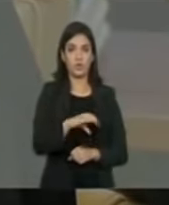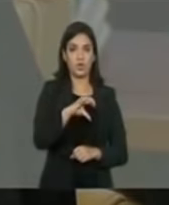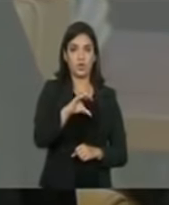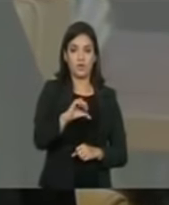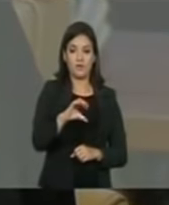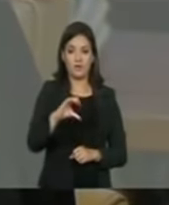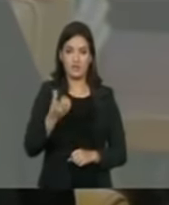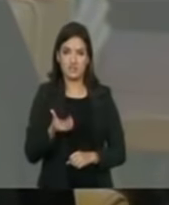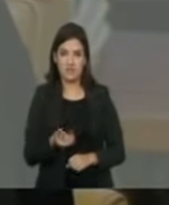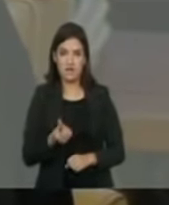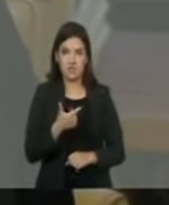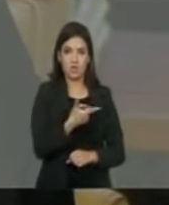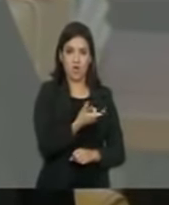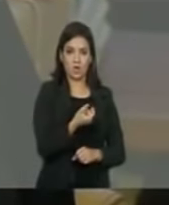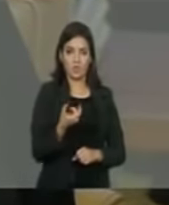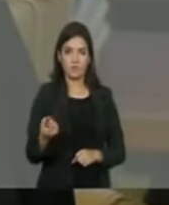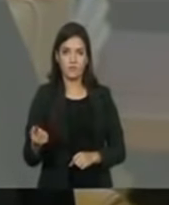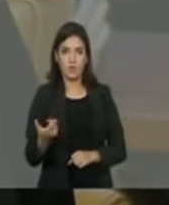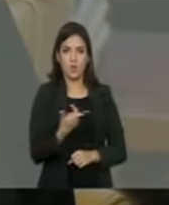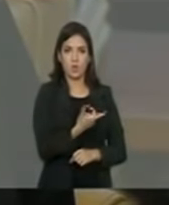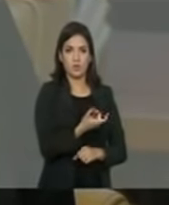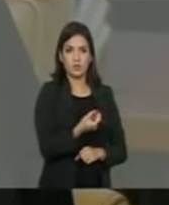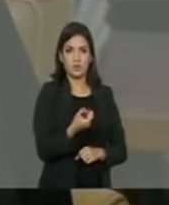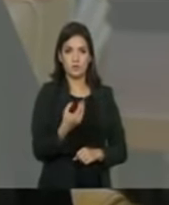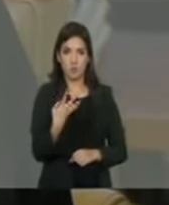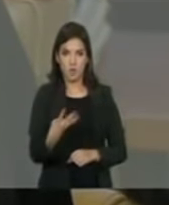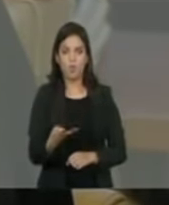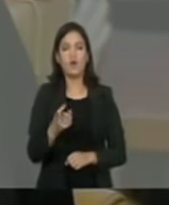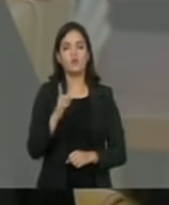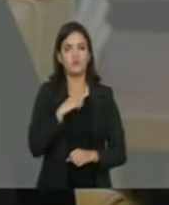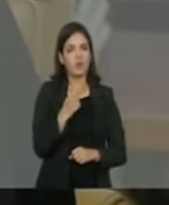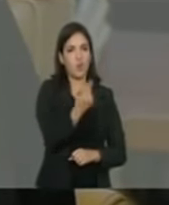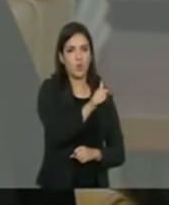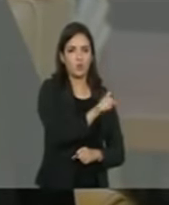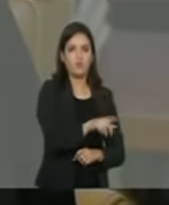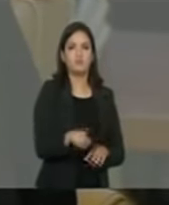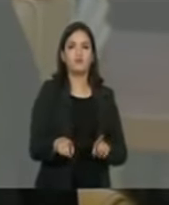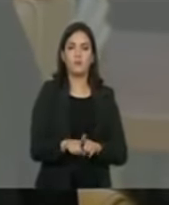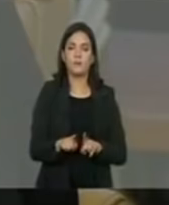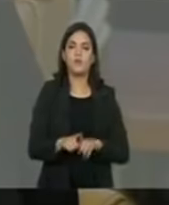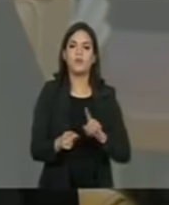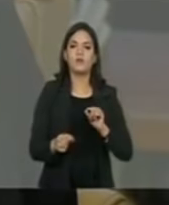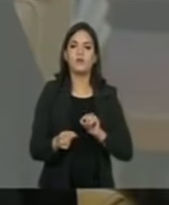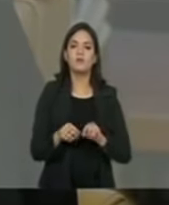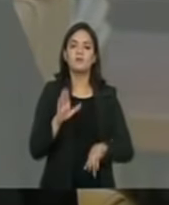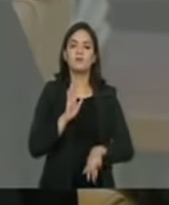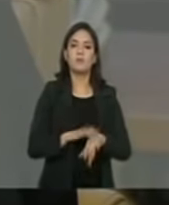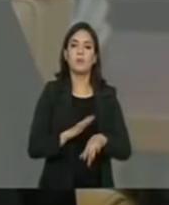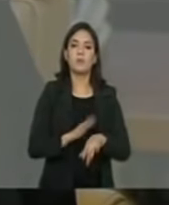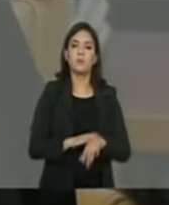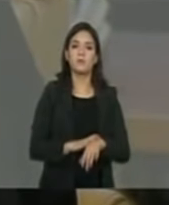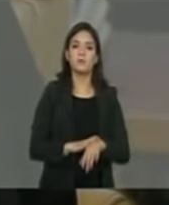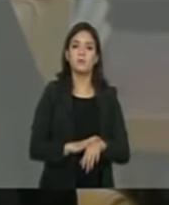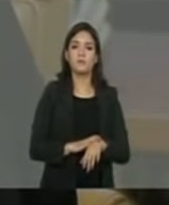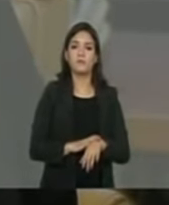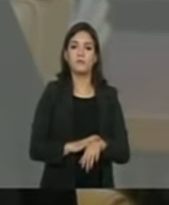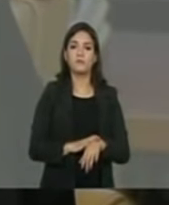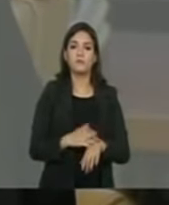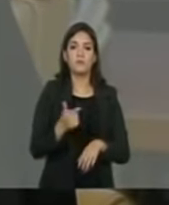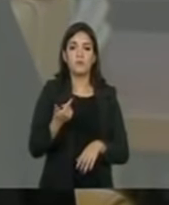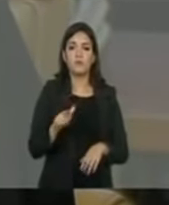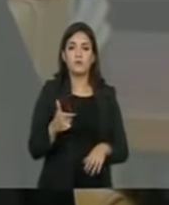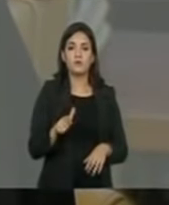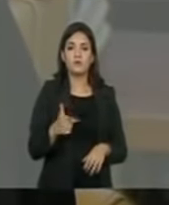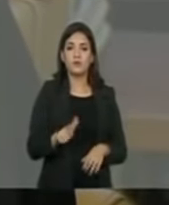2000 e 2004 entre muitos outros proferidos em períodos nos quais nem mesmo existiam